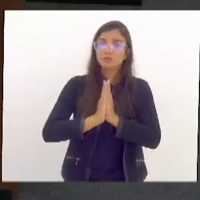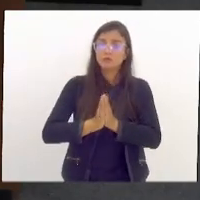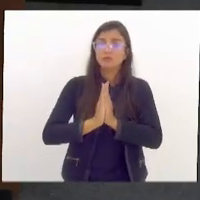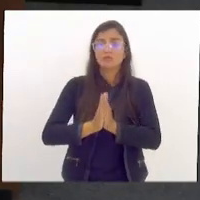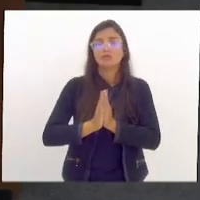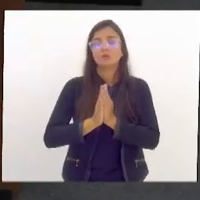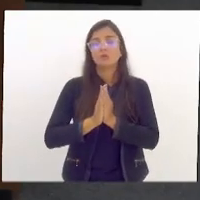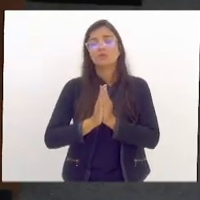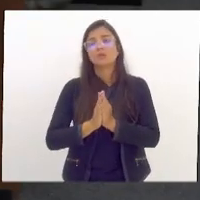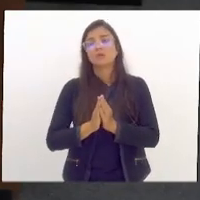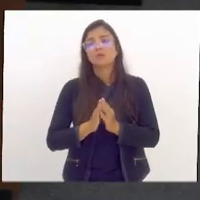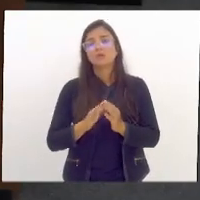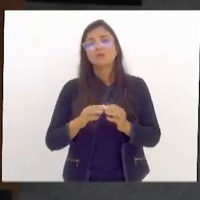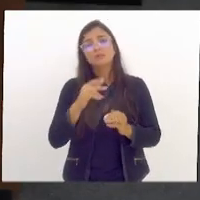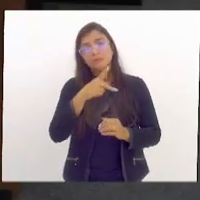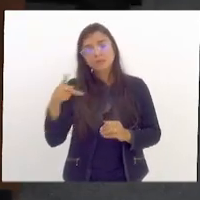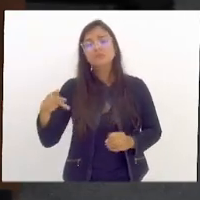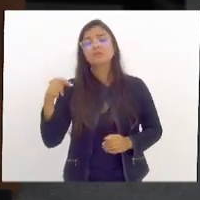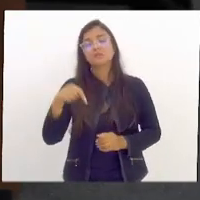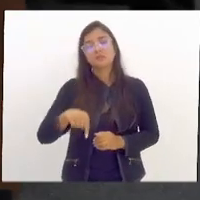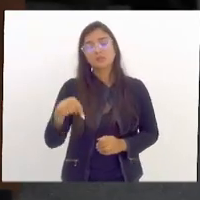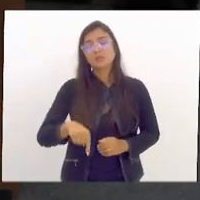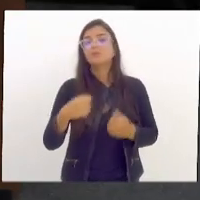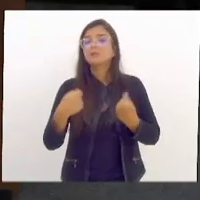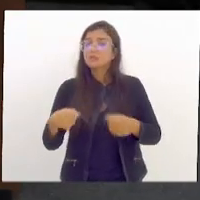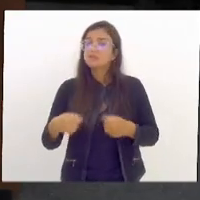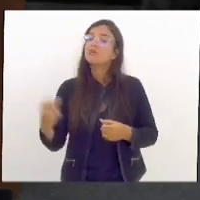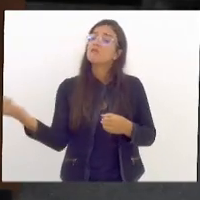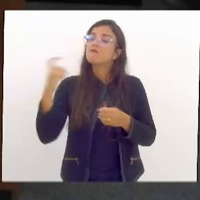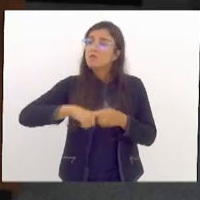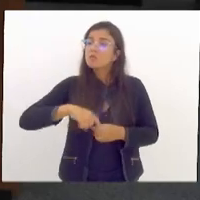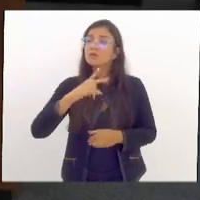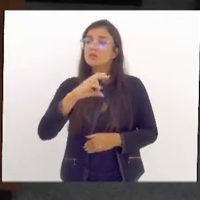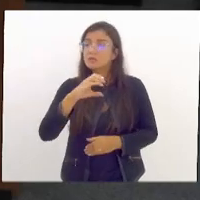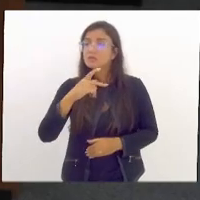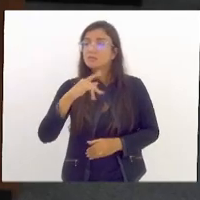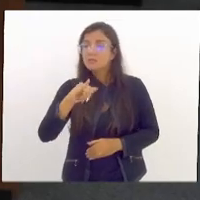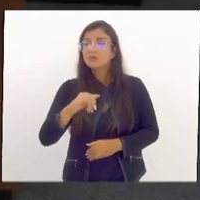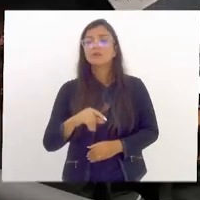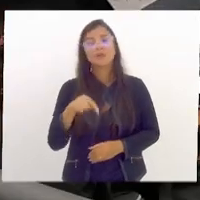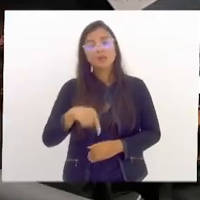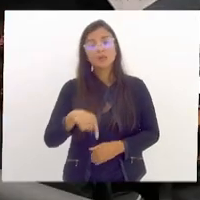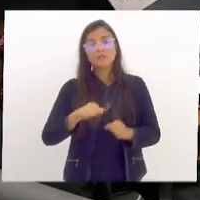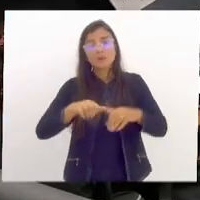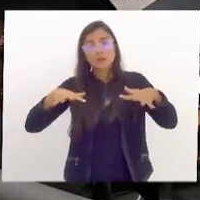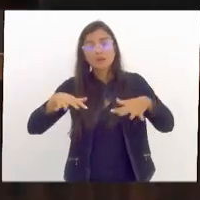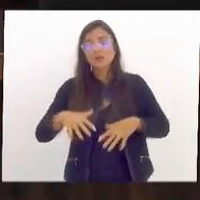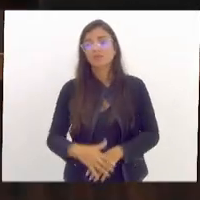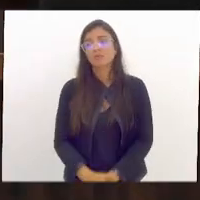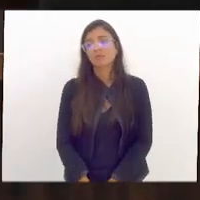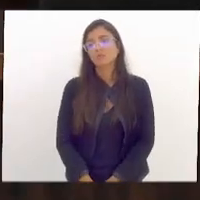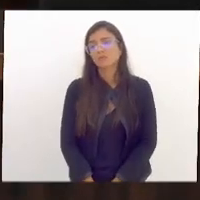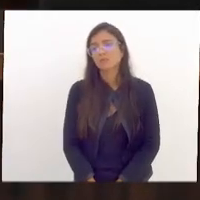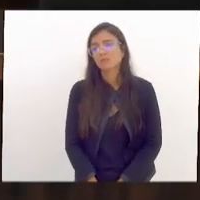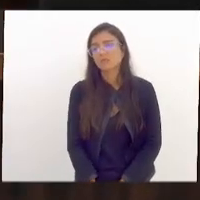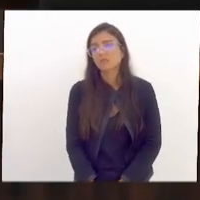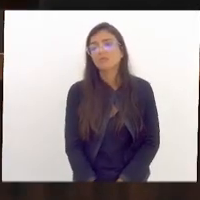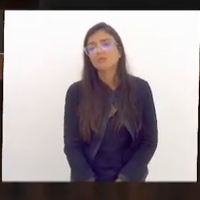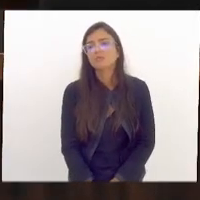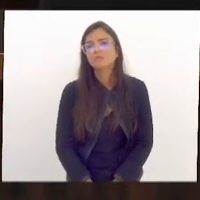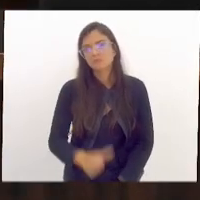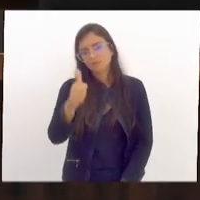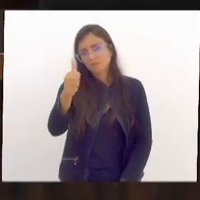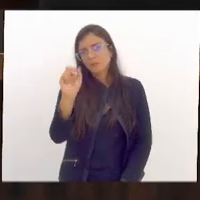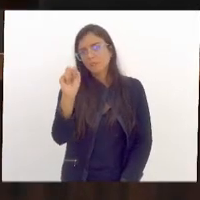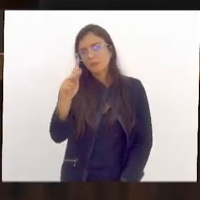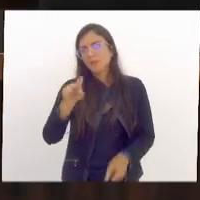para presidência da Casa, que traga o relatório da CPI do Rio Previdência ao plenário. Fica aí o registro e a assessoria